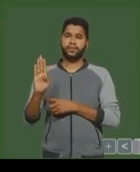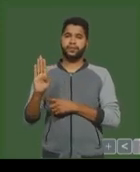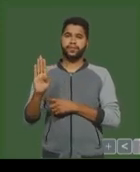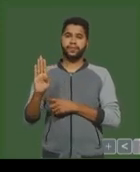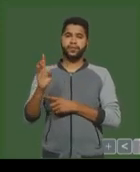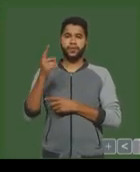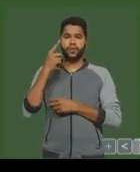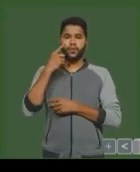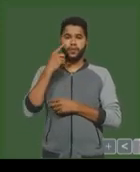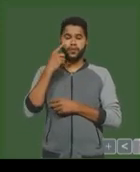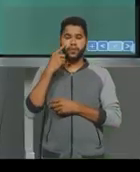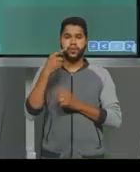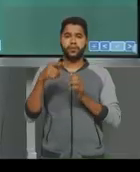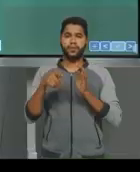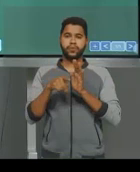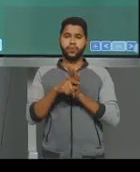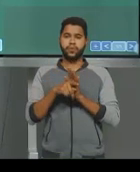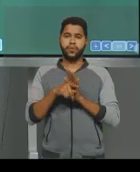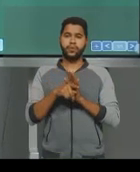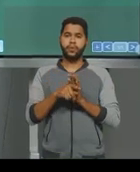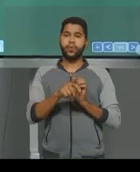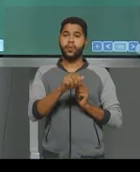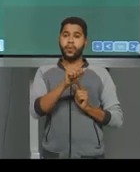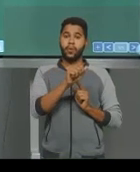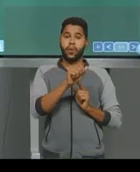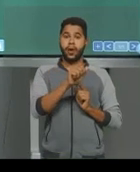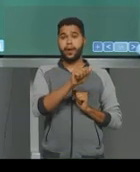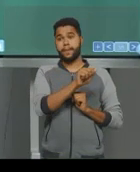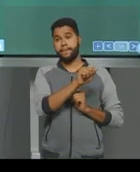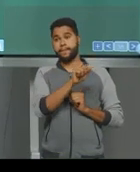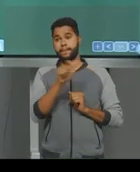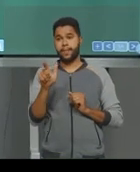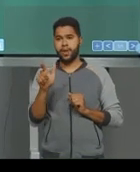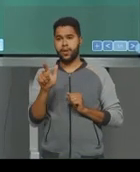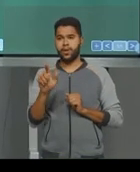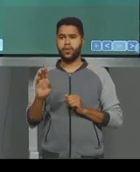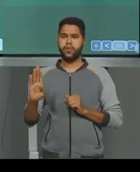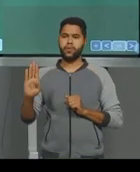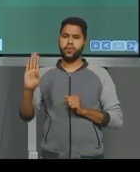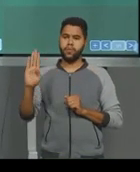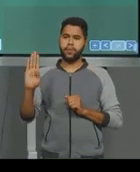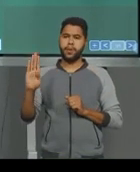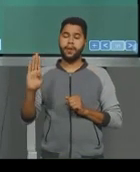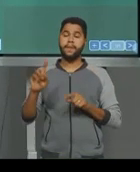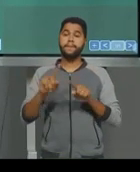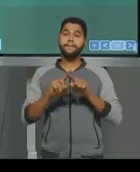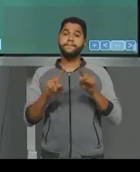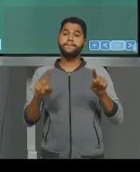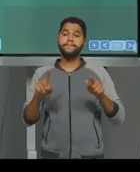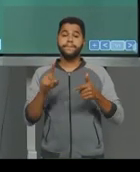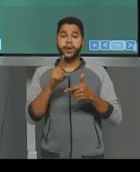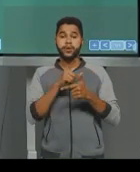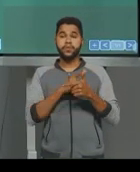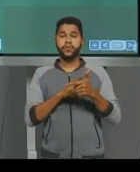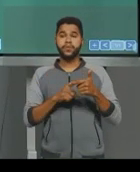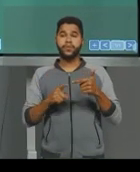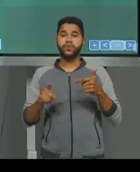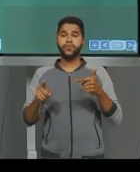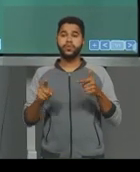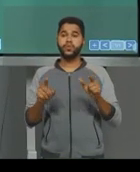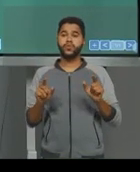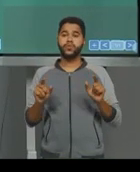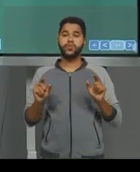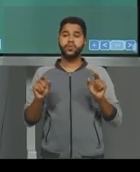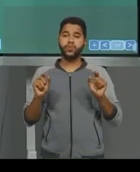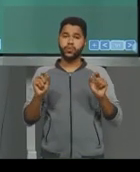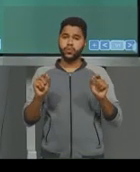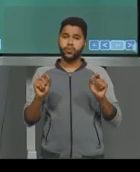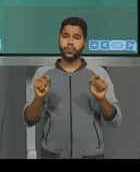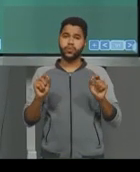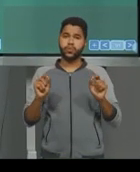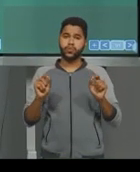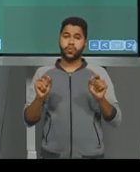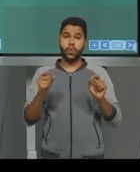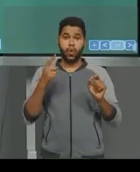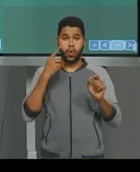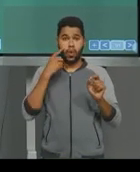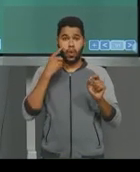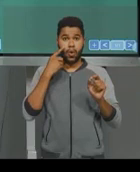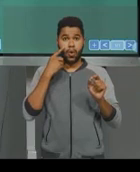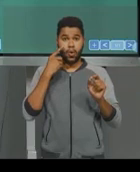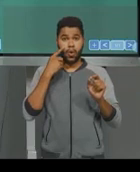vendo aqui pela figura, né, que o A é maior que o B. Só que nós vamos dividir de tal maneira que, olha a interpretação,